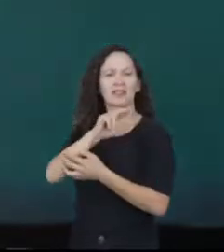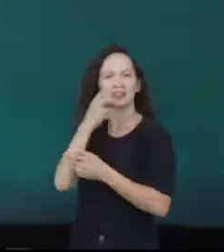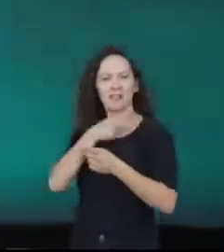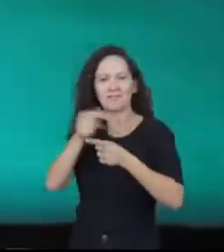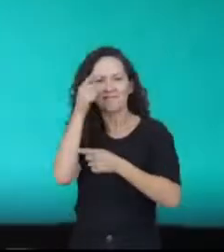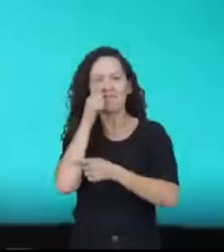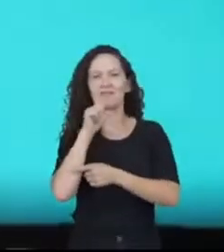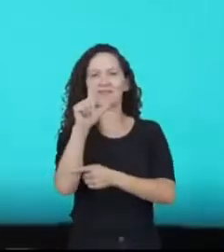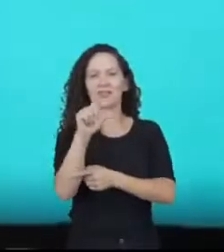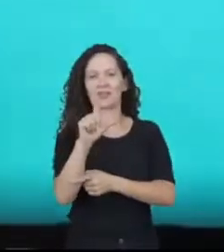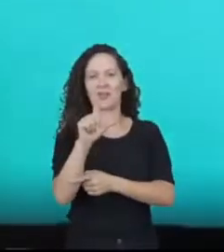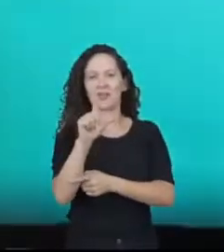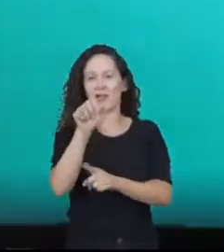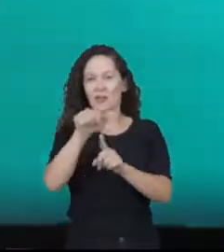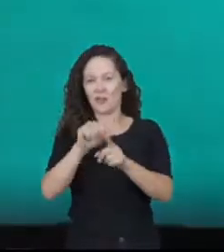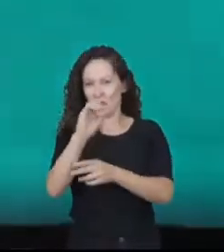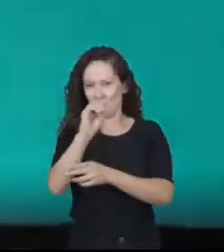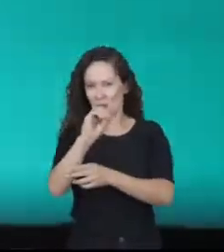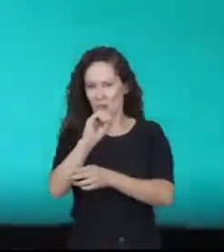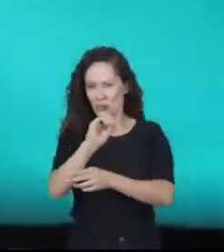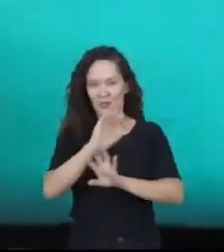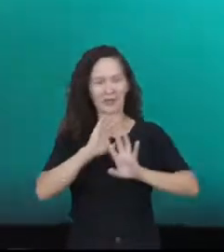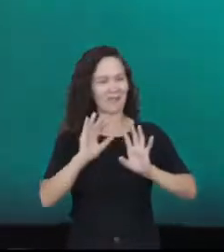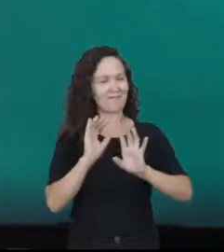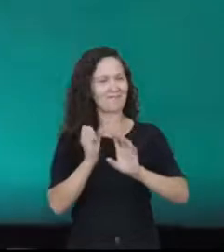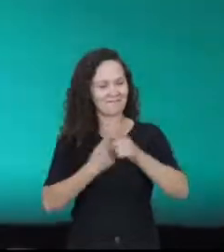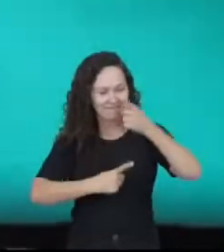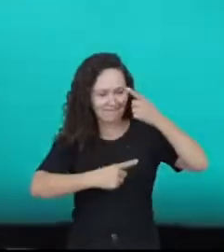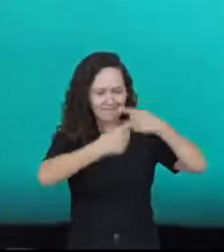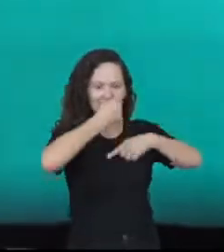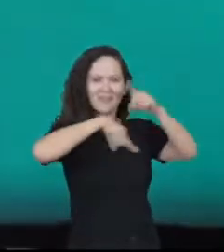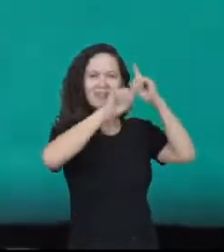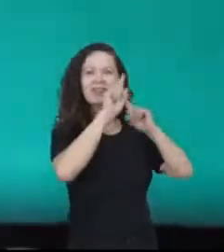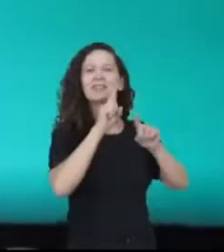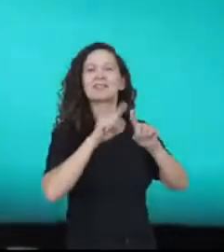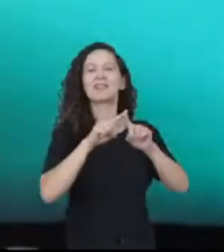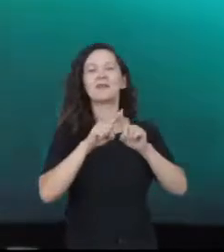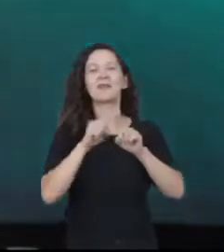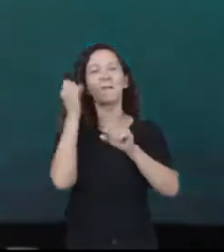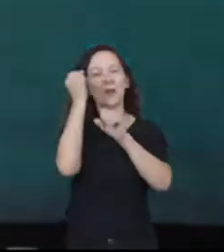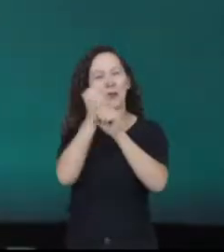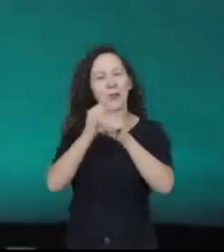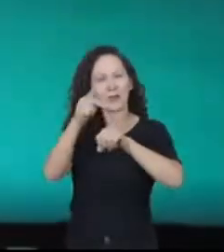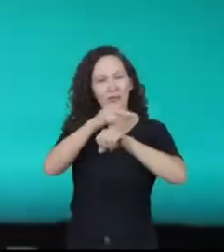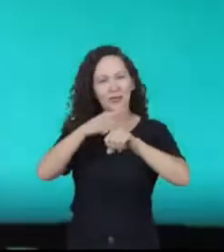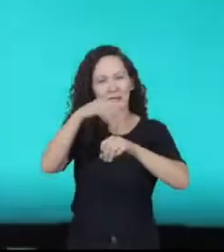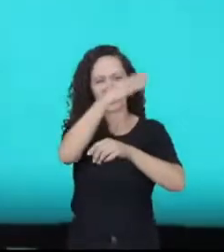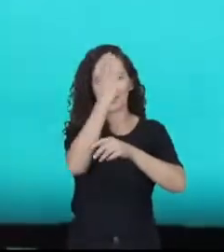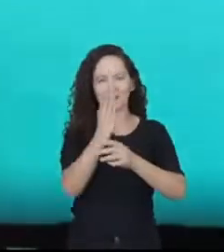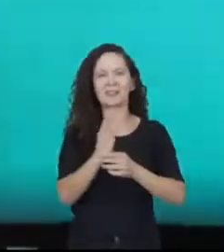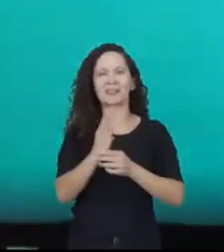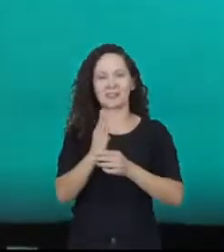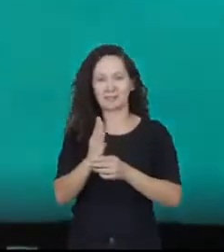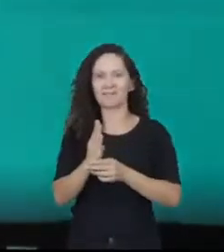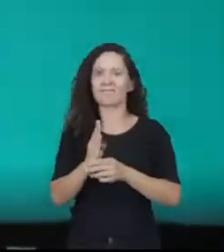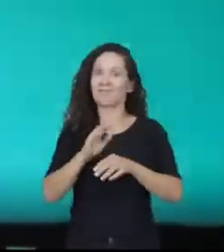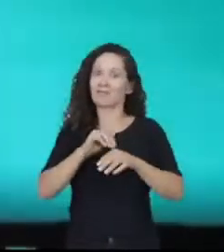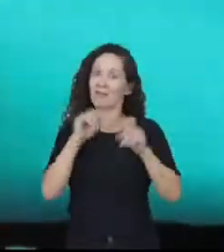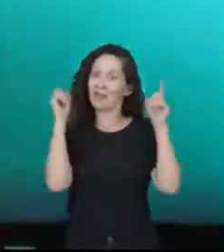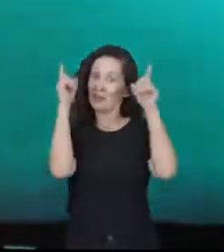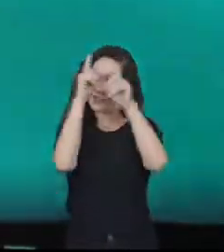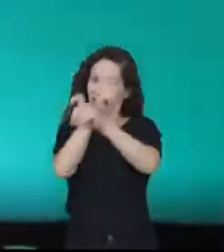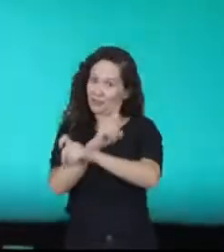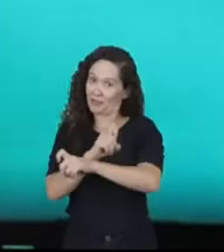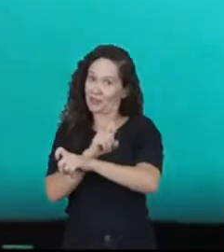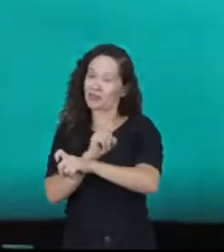outubro, mas pela reconstrução e pela transformação do Brasil, que será mais difícil do que ganhar as